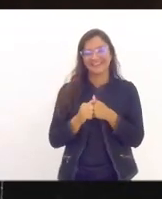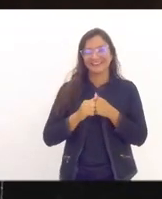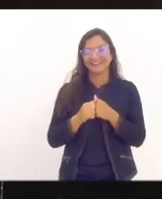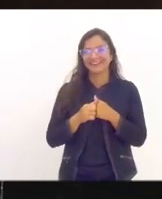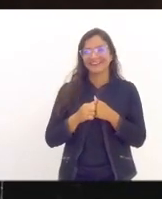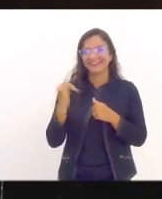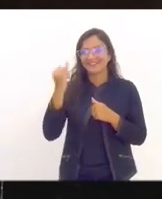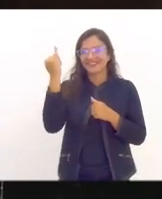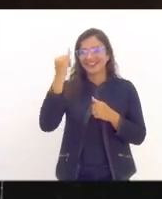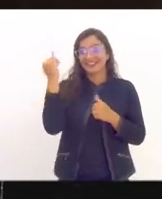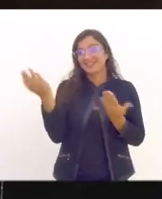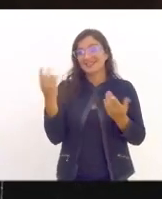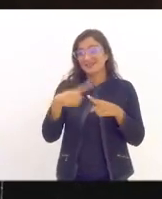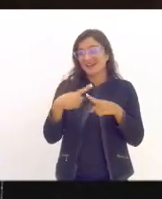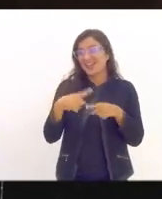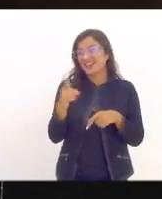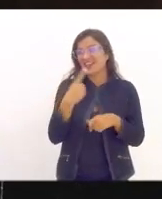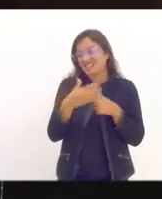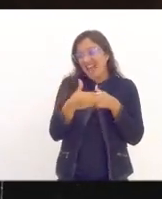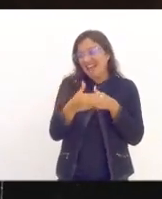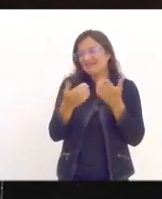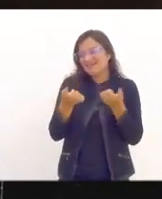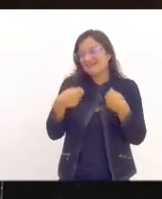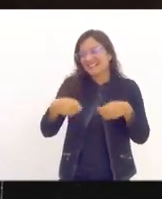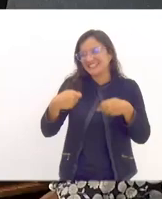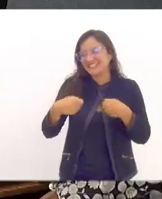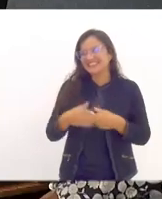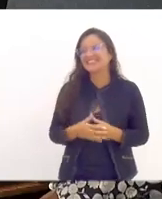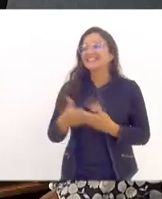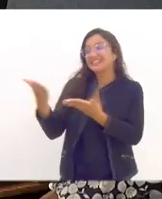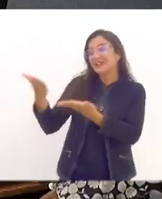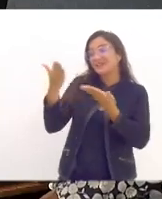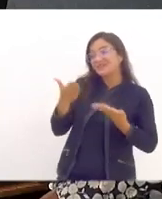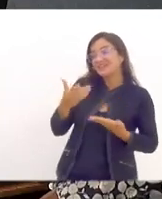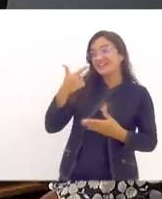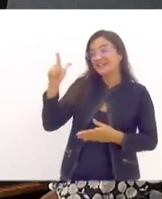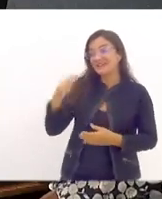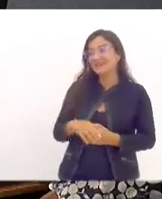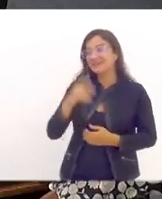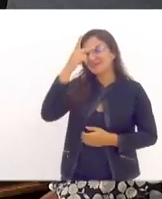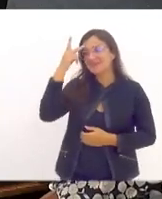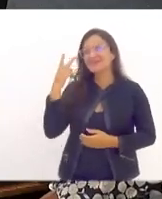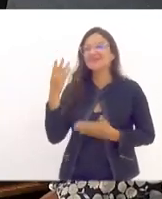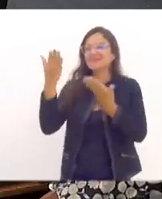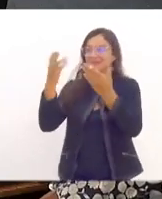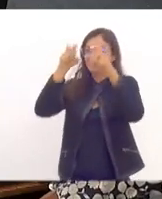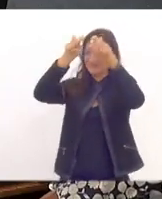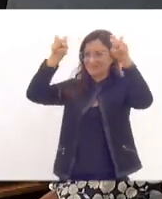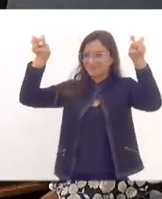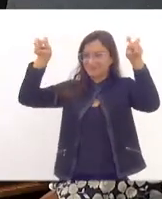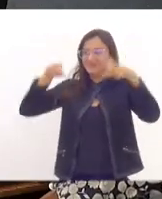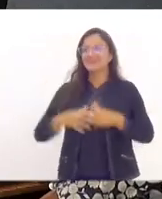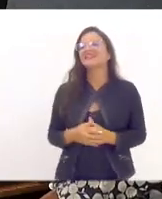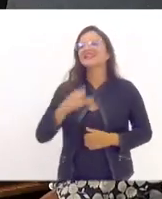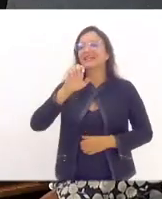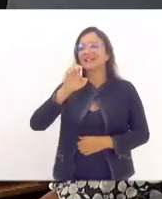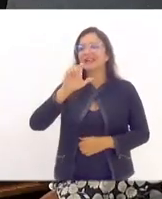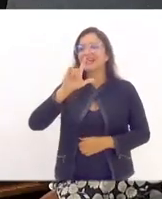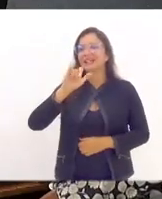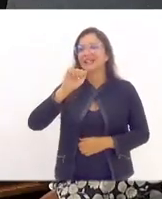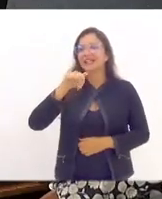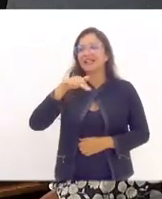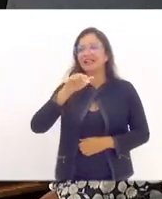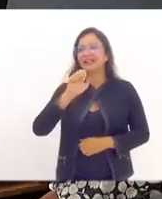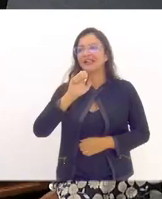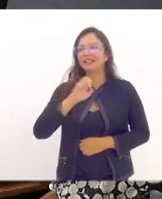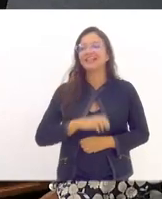tá todo mundo carente na ponte de pandemia tá bom chamar a próxima a nossa próxima participante da mesa nós é a Elaine Rosa da nossa